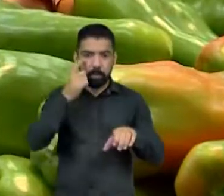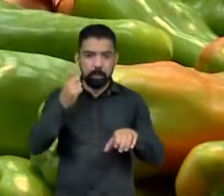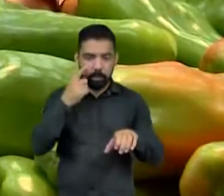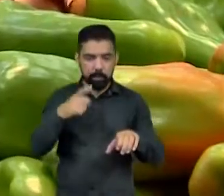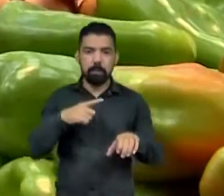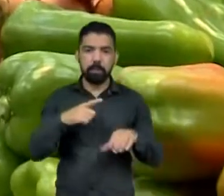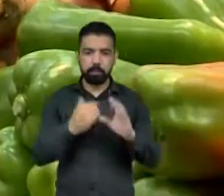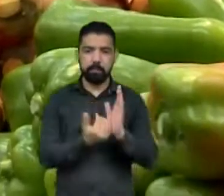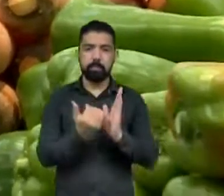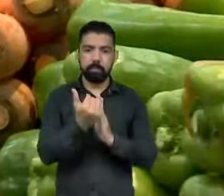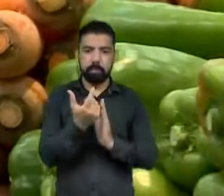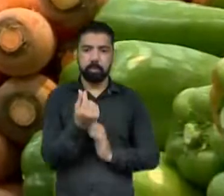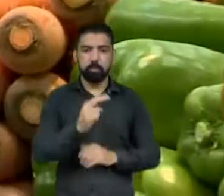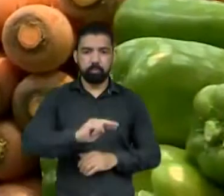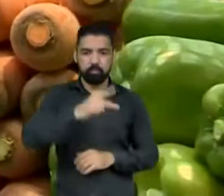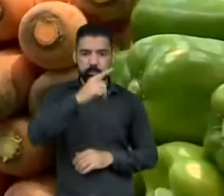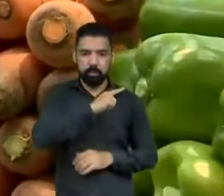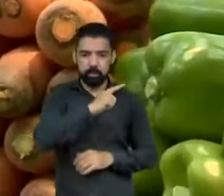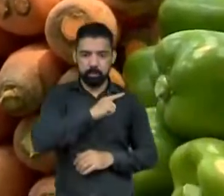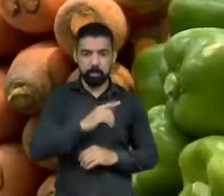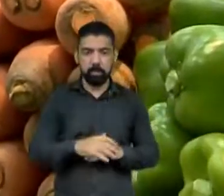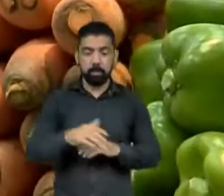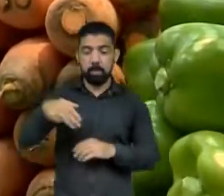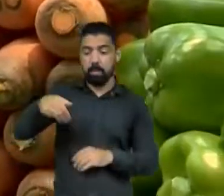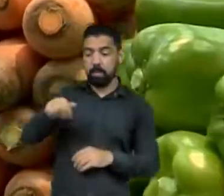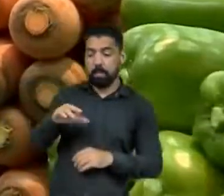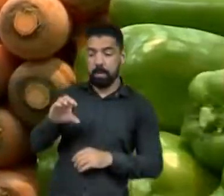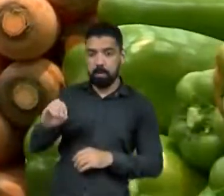itens tiveram aumento em março de